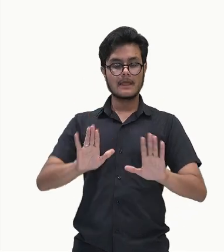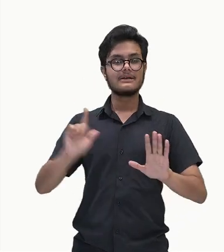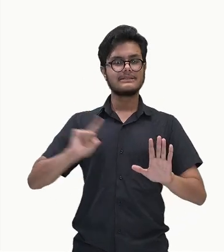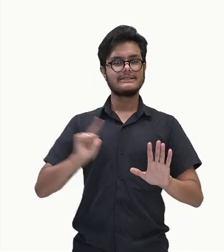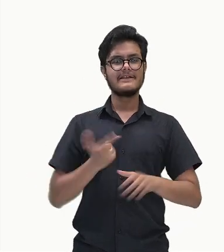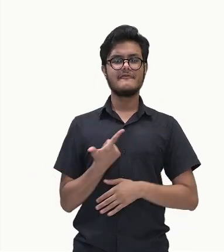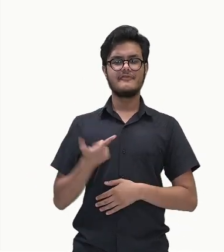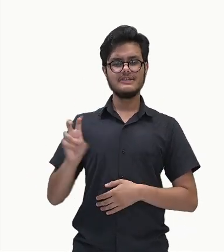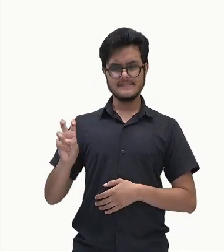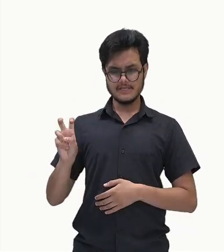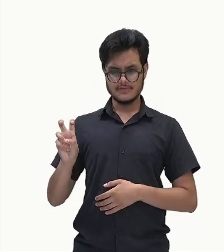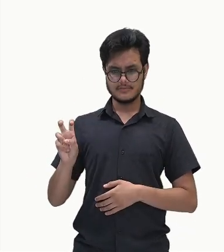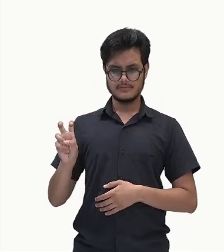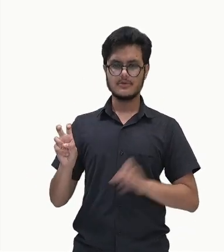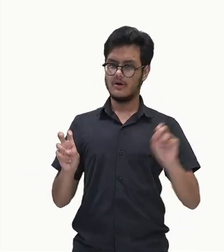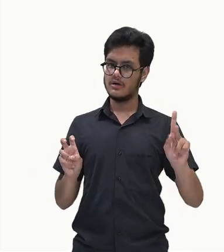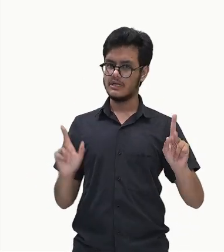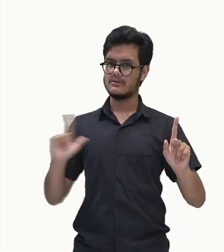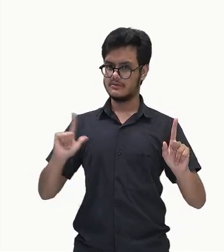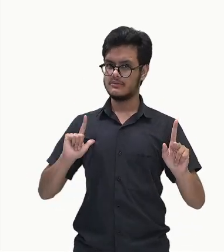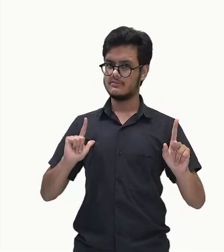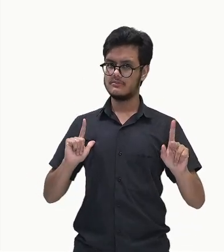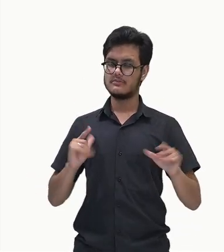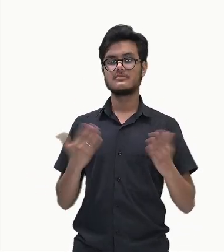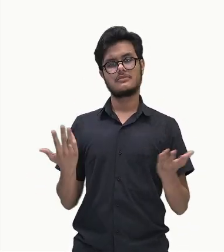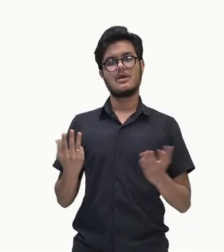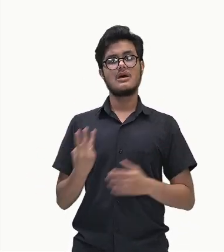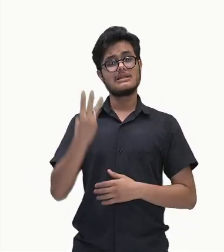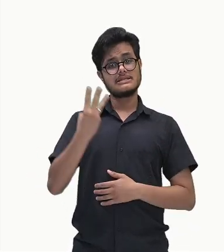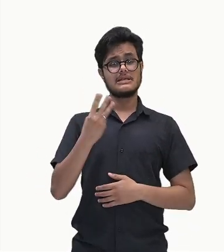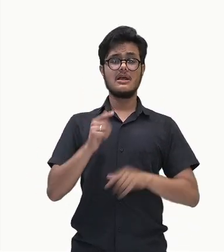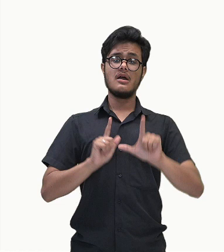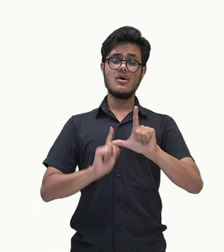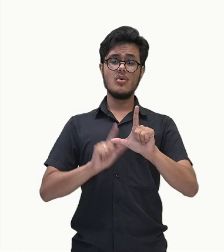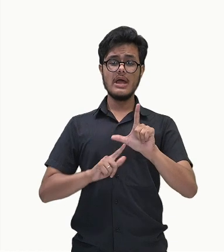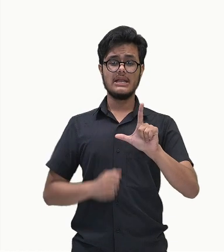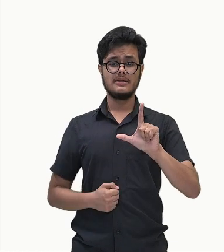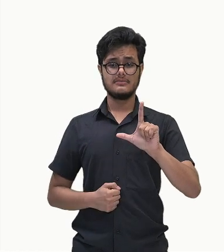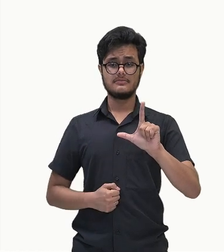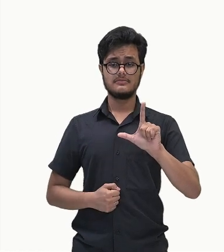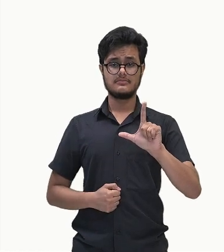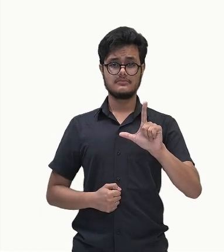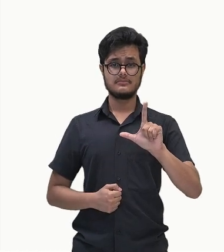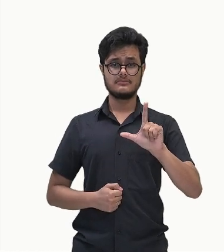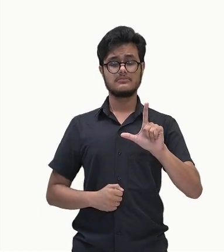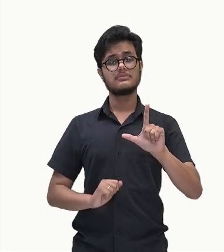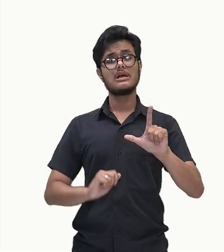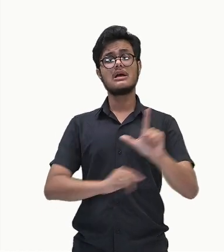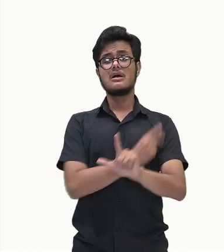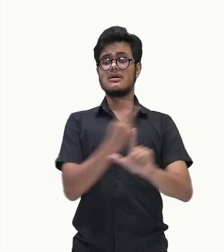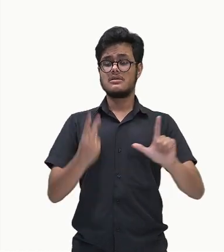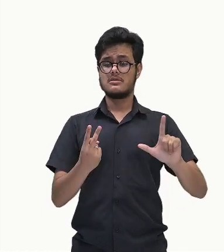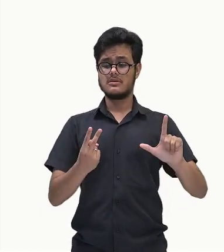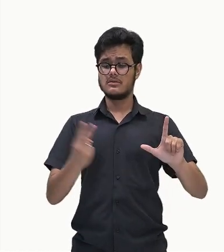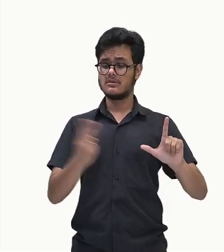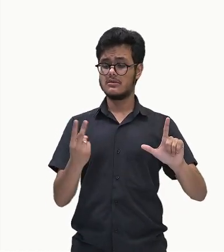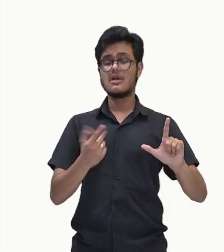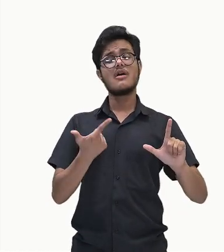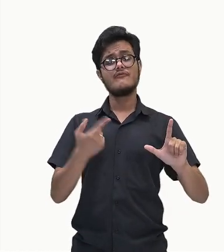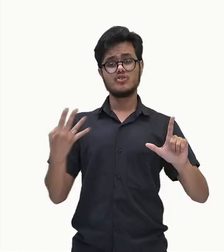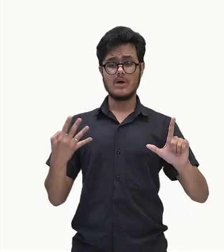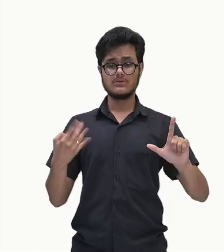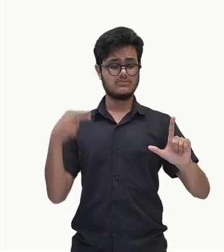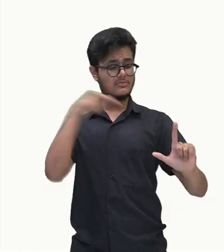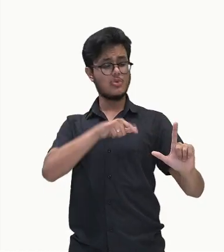nós temos 25 já que a terceira letra é o l pra segunda letra nós temos 24